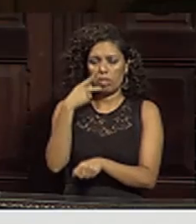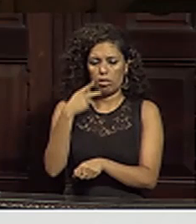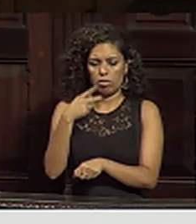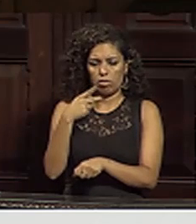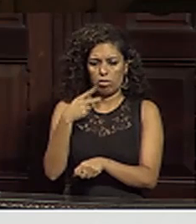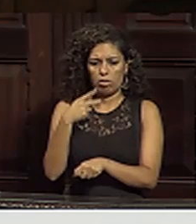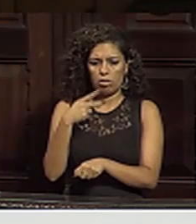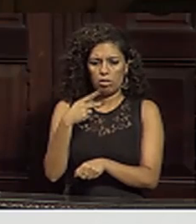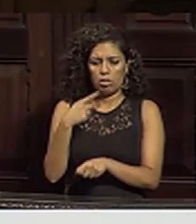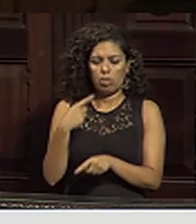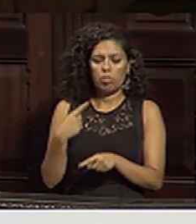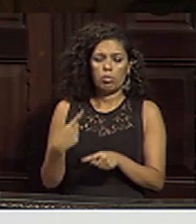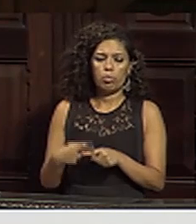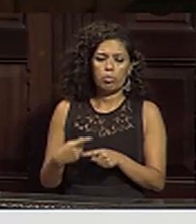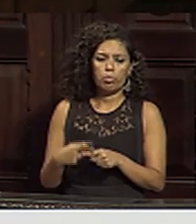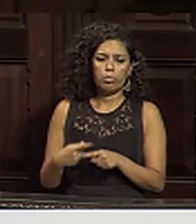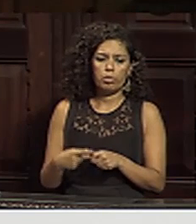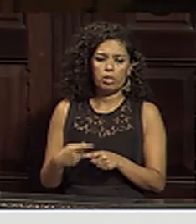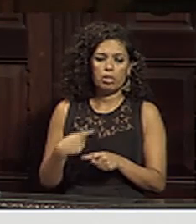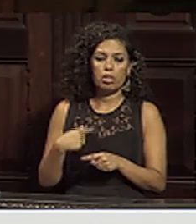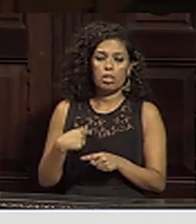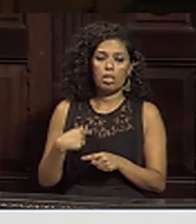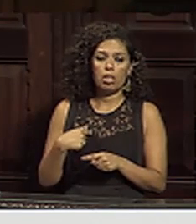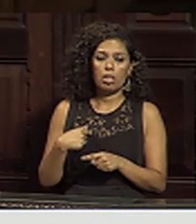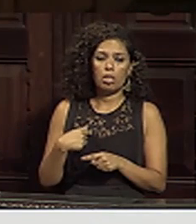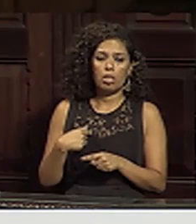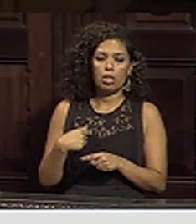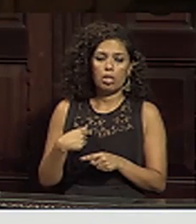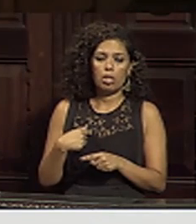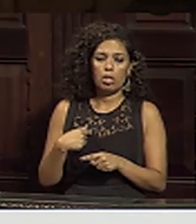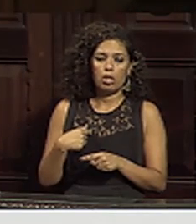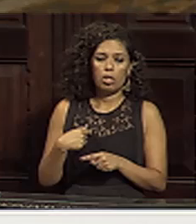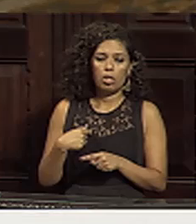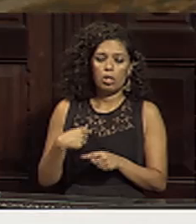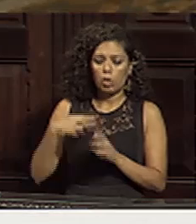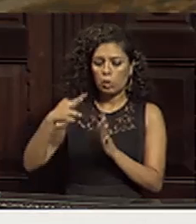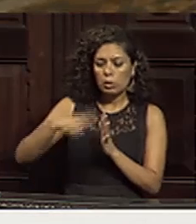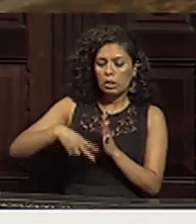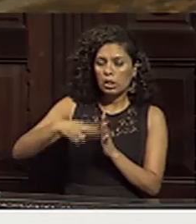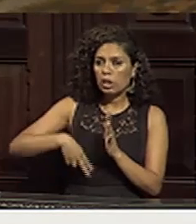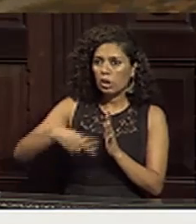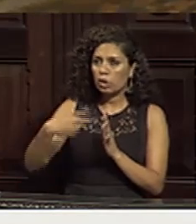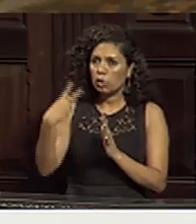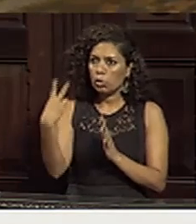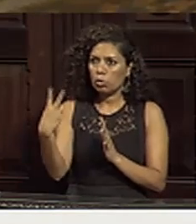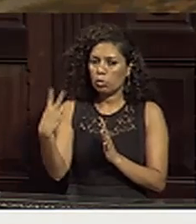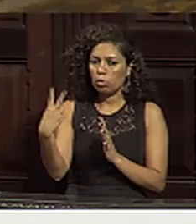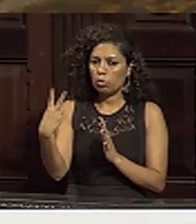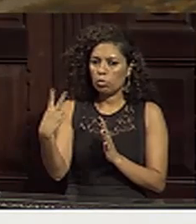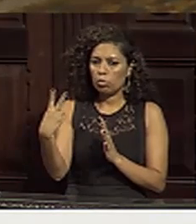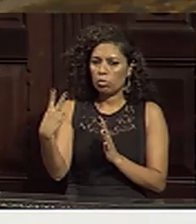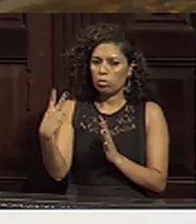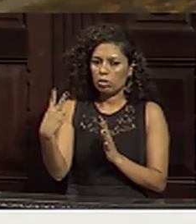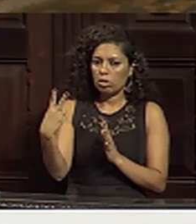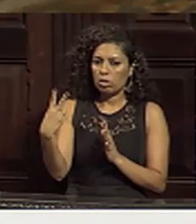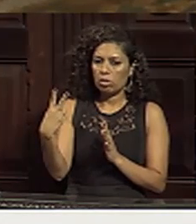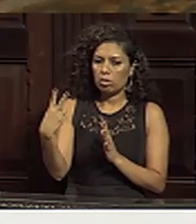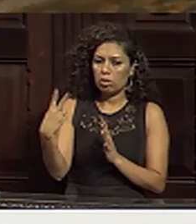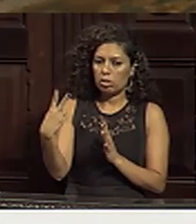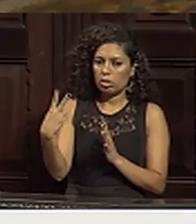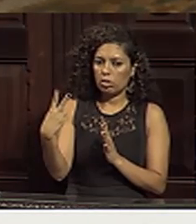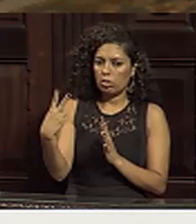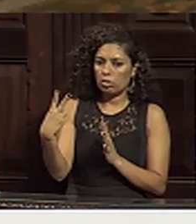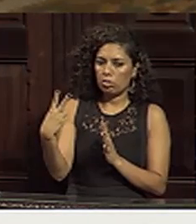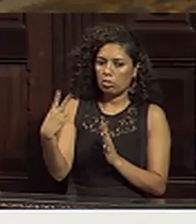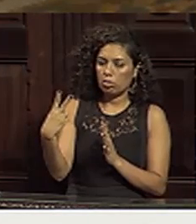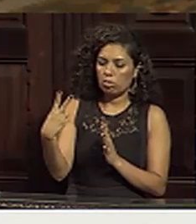pronunciamento, porque eu tive a oportunidade de ler 2 vezes e com muita atenção E eu também. o artigo do ex-ministro